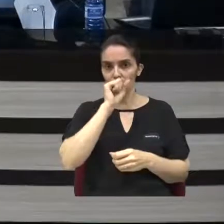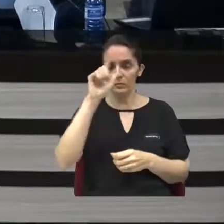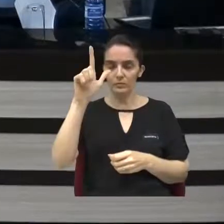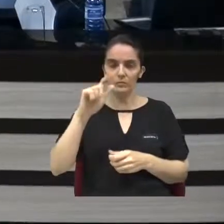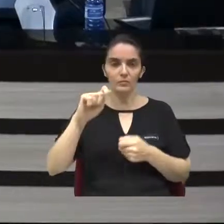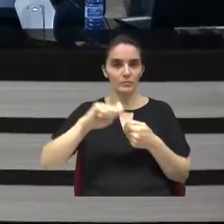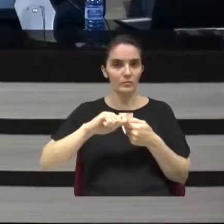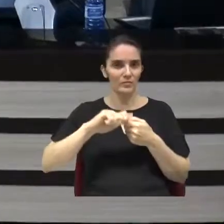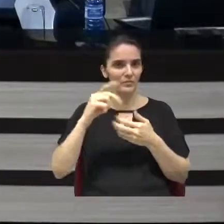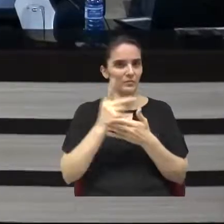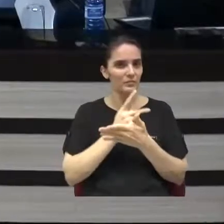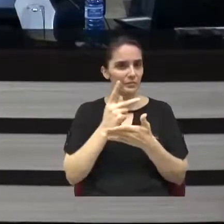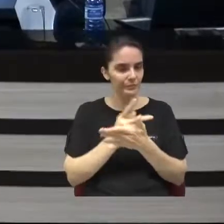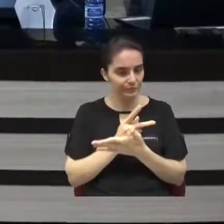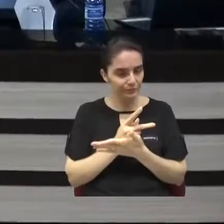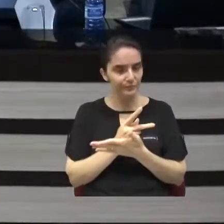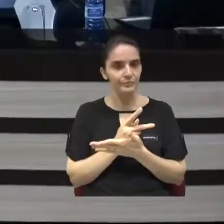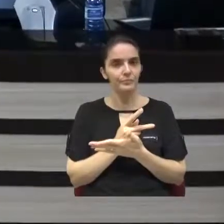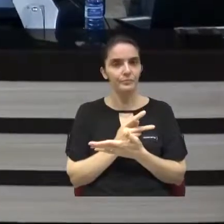perpetrados pelos agentes públicos